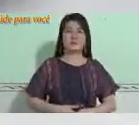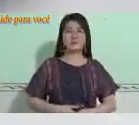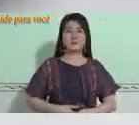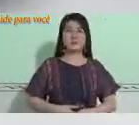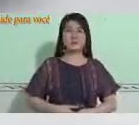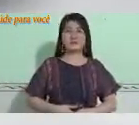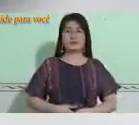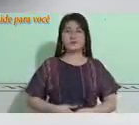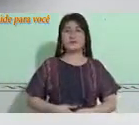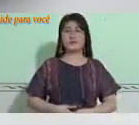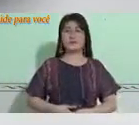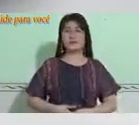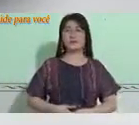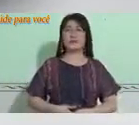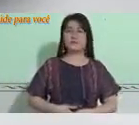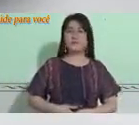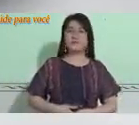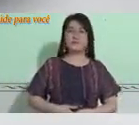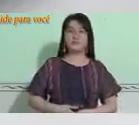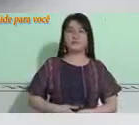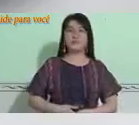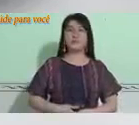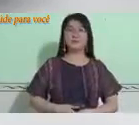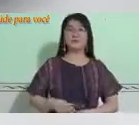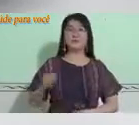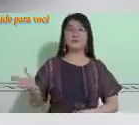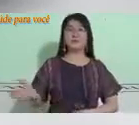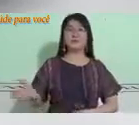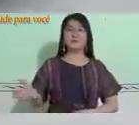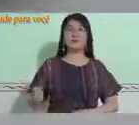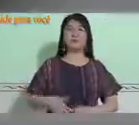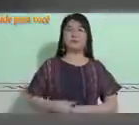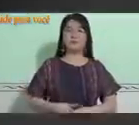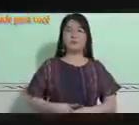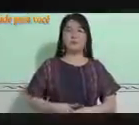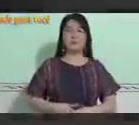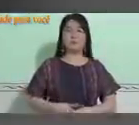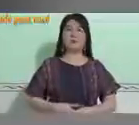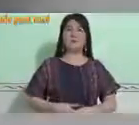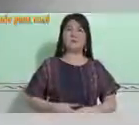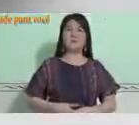ODOTRATAMNTOPODSERDSERCADE 3 a 6 meses ou conforme a indicação do clínico geral ou dermatologista.